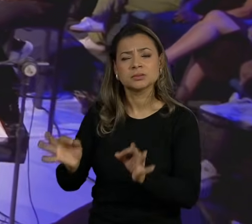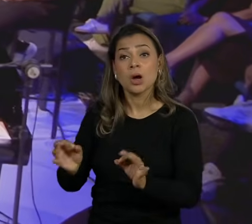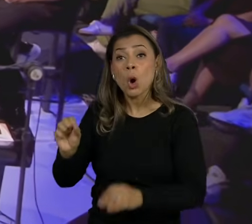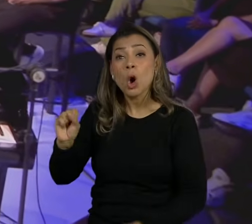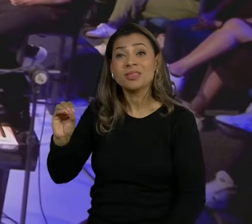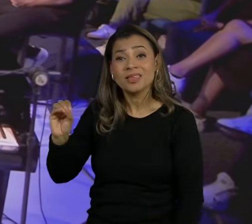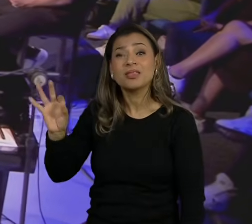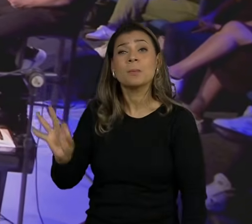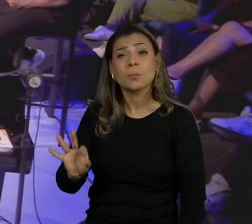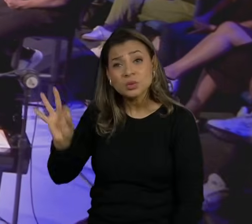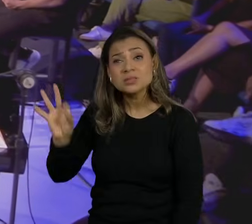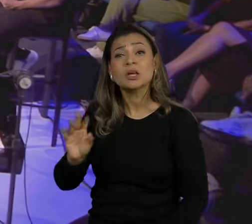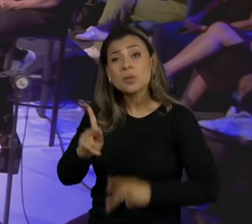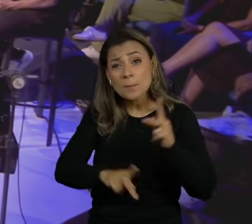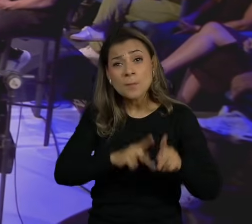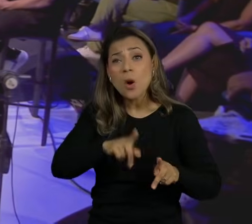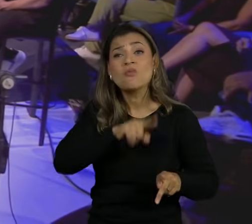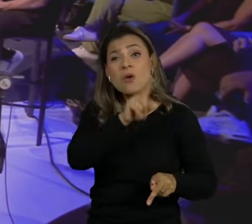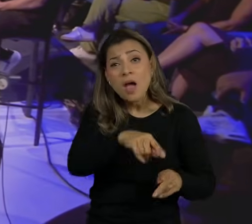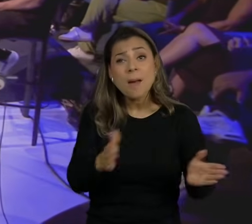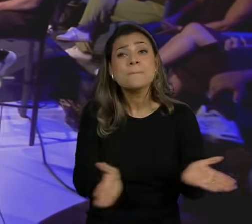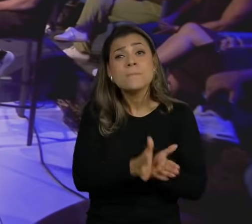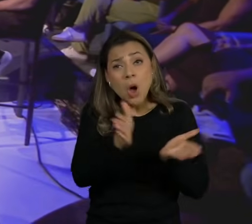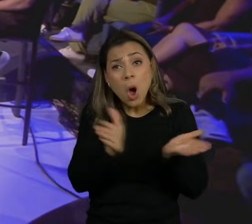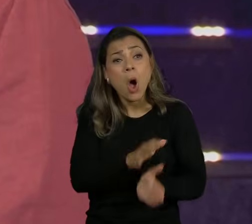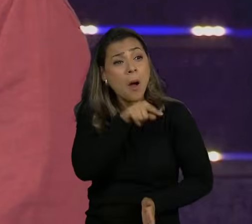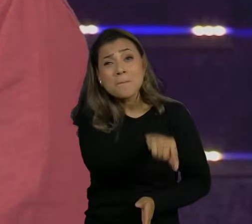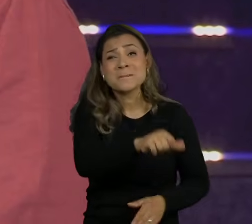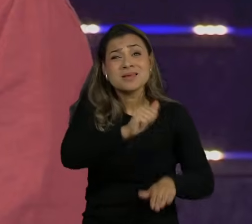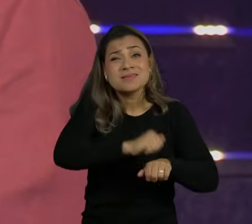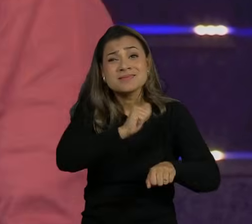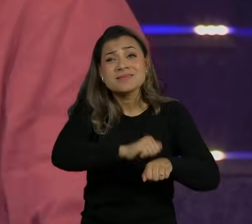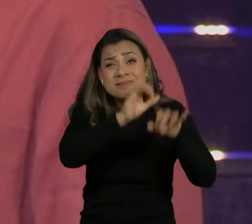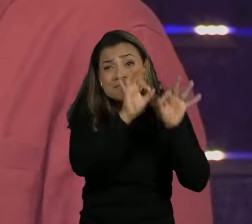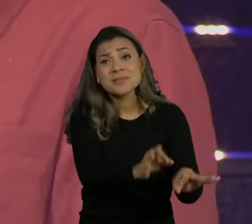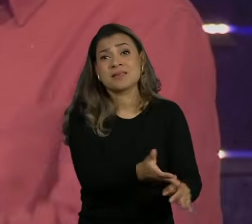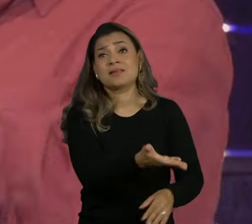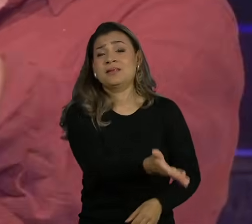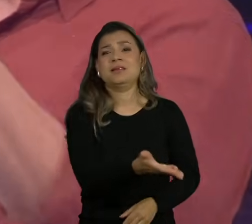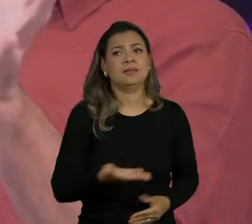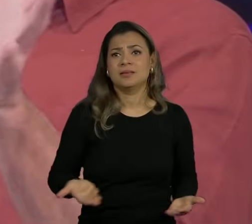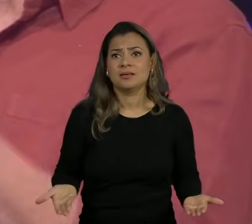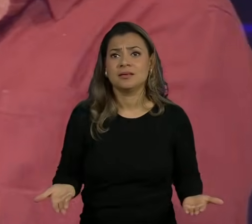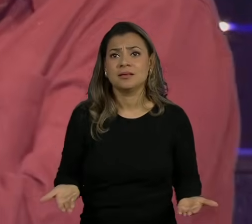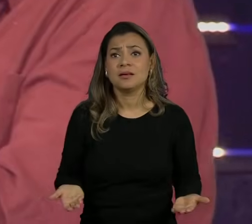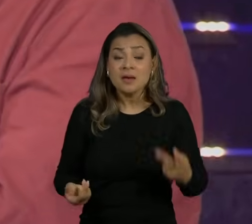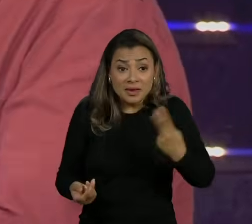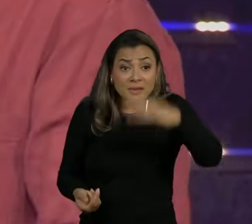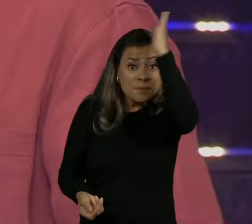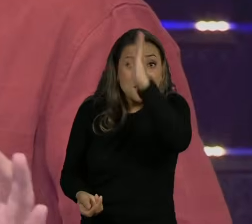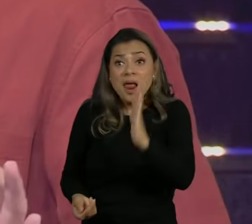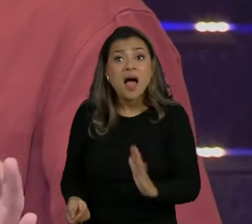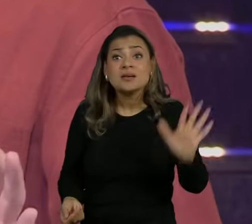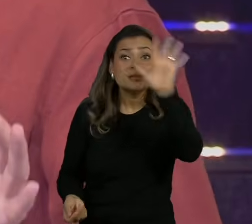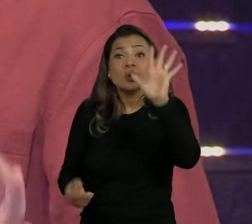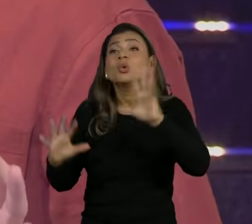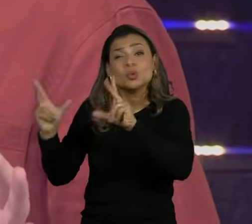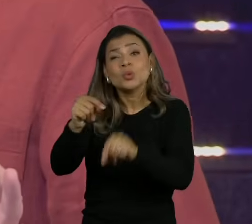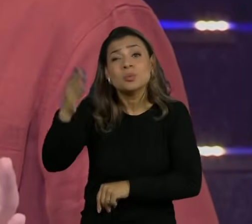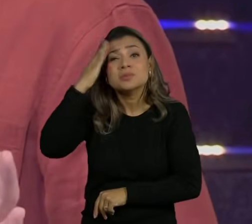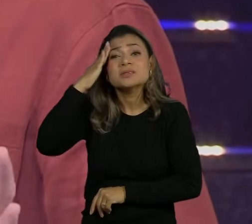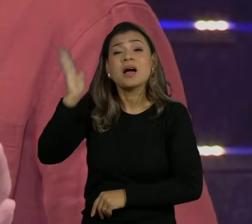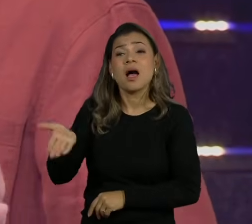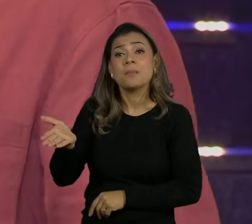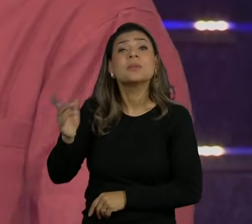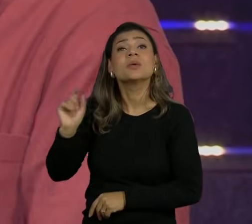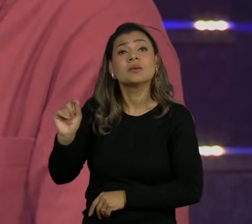80% da nossa população é objetivamente pobre, tá? Num país em que todo mundo sabe que é um país